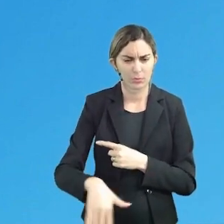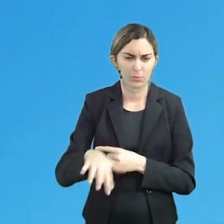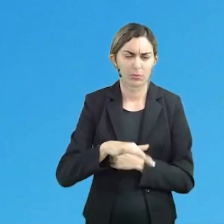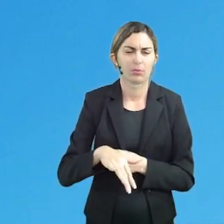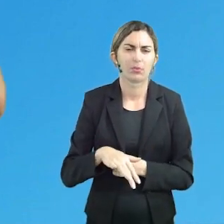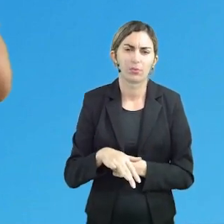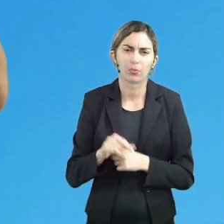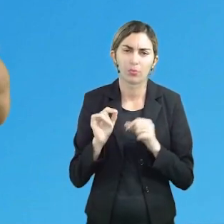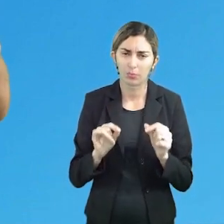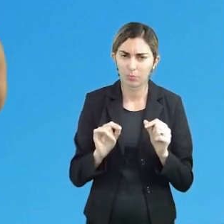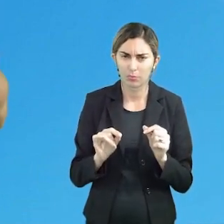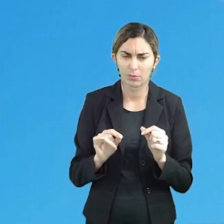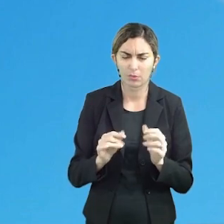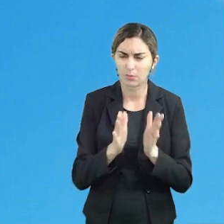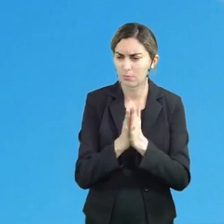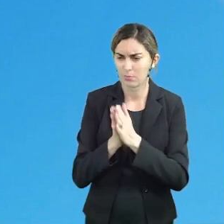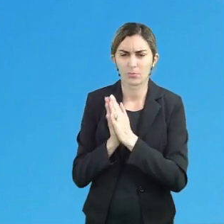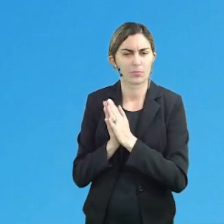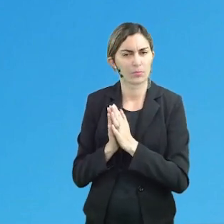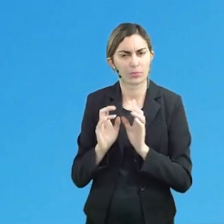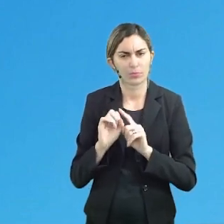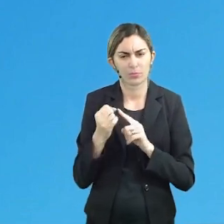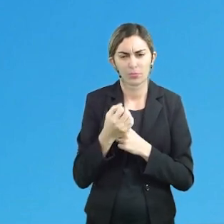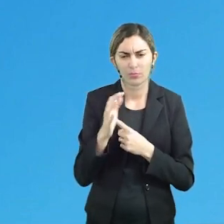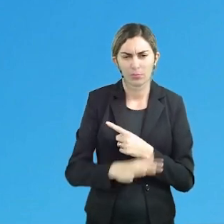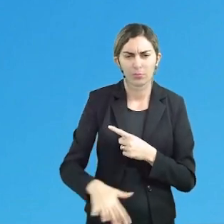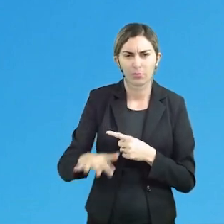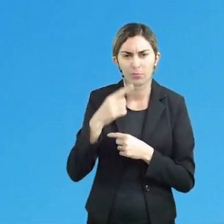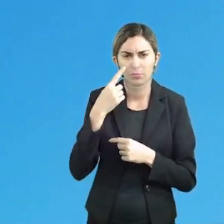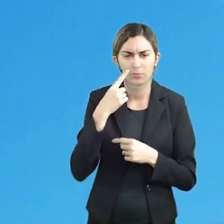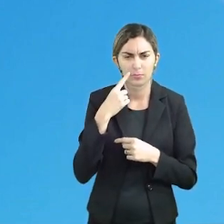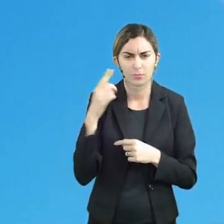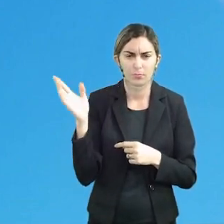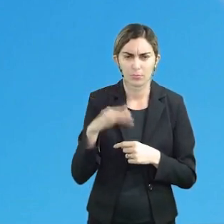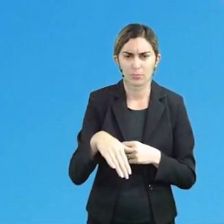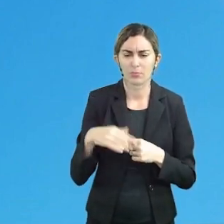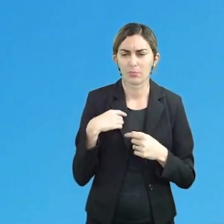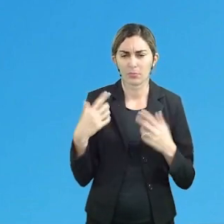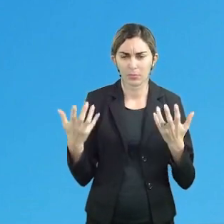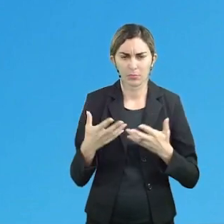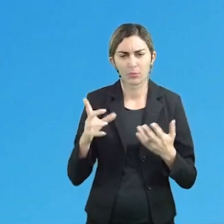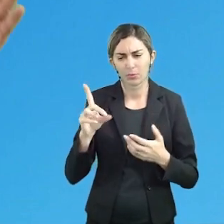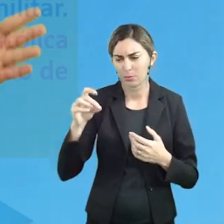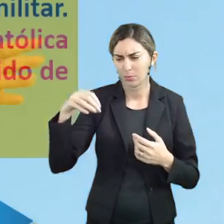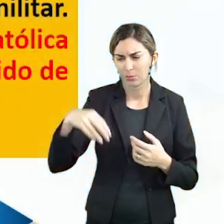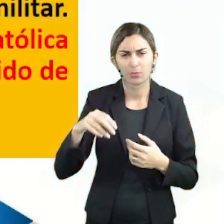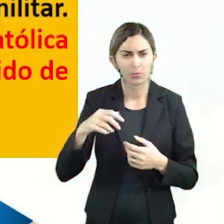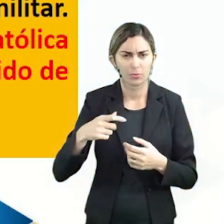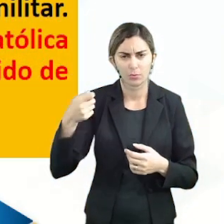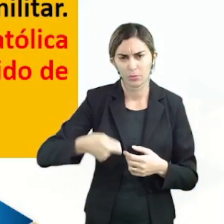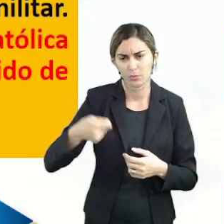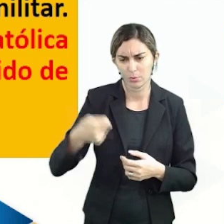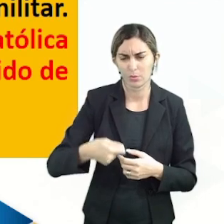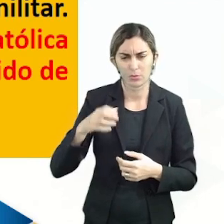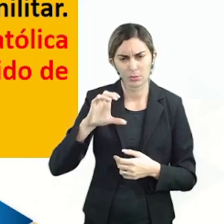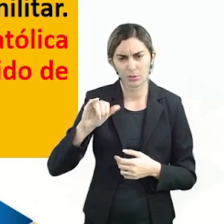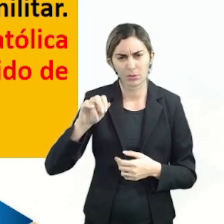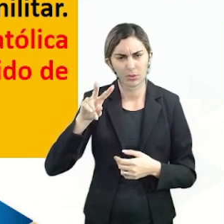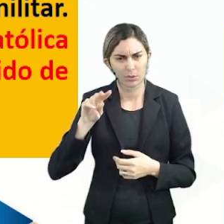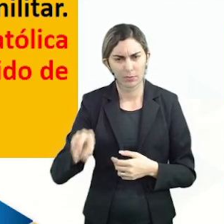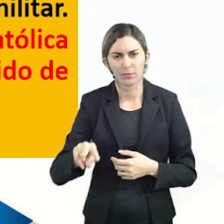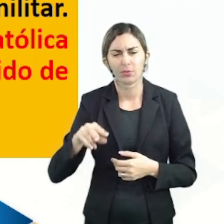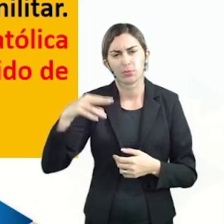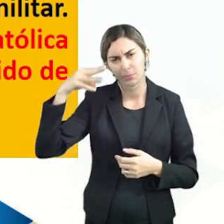sociais? Certo? Esses apelos sociais. Vamos ver aqui a questão agora de Dom Helder e a ditadura